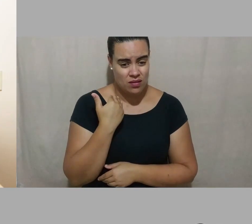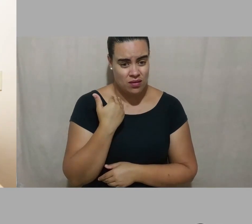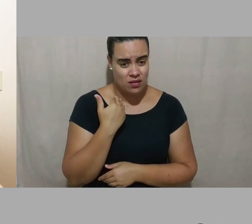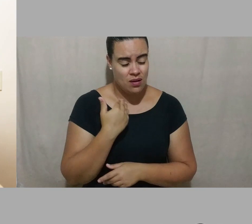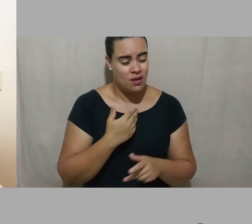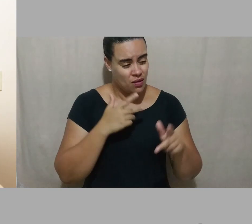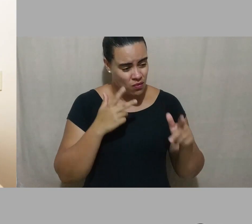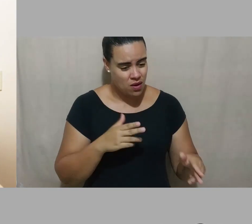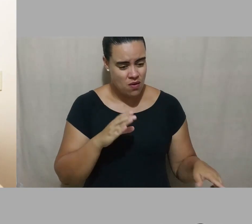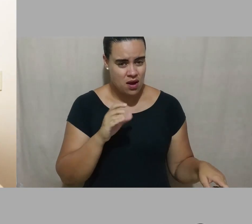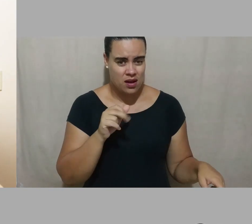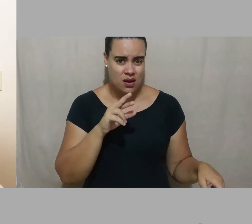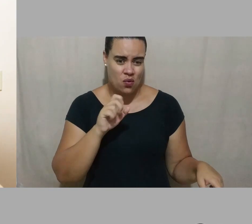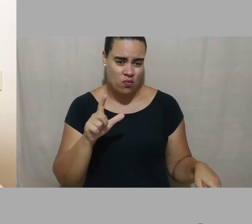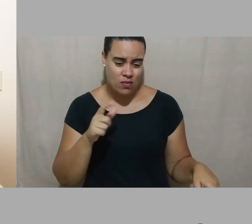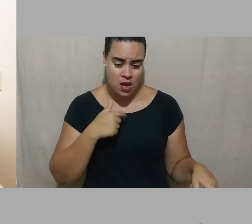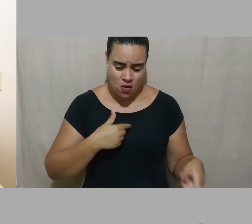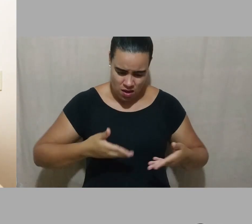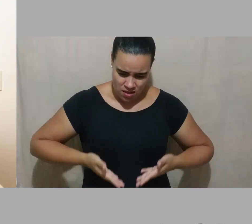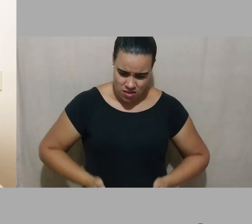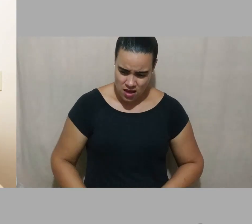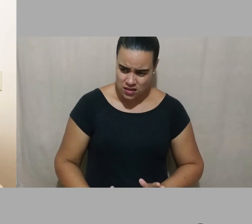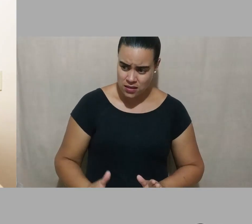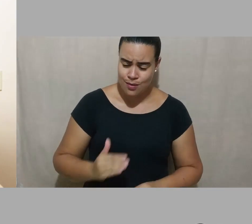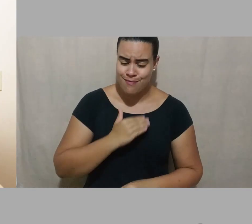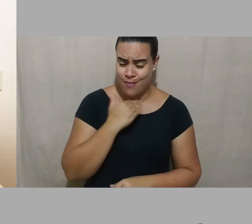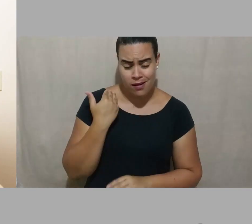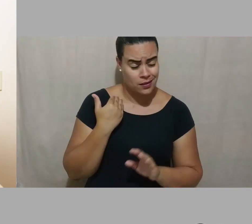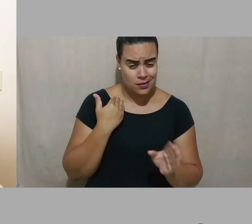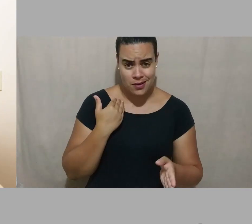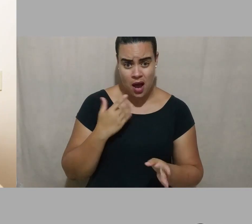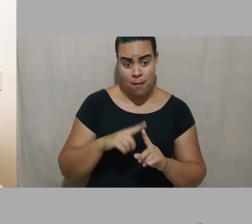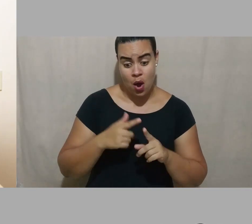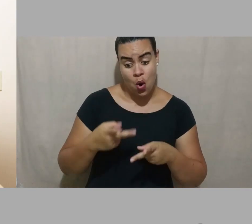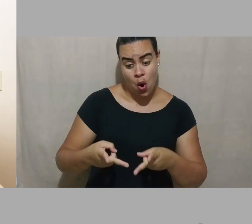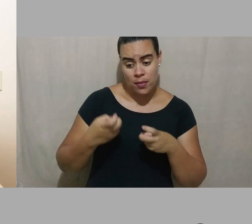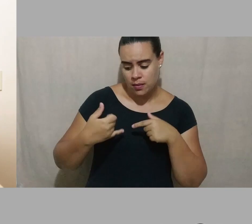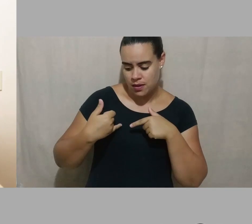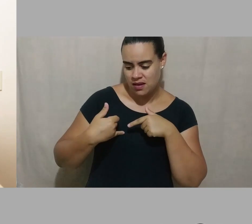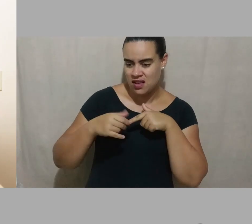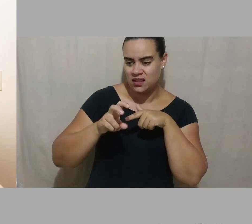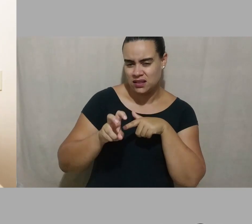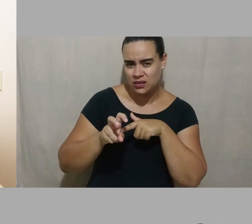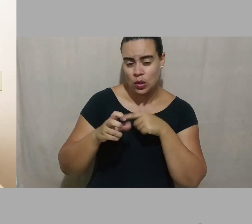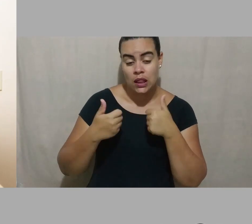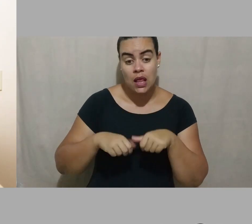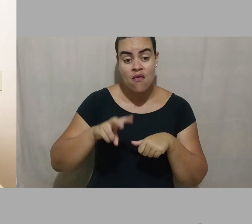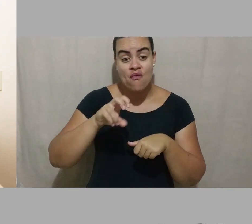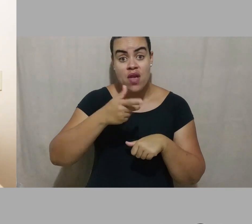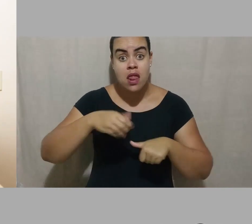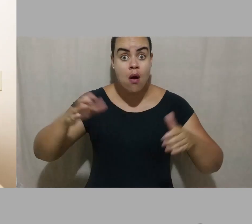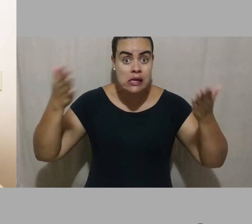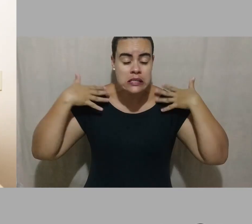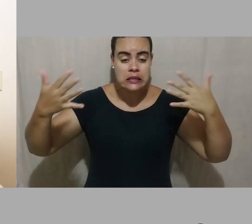Carol. Eu nasci morta, mas só pude notar aos 5 anos. Foi durante um verão escaldante